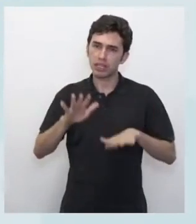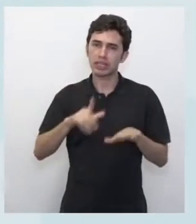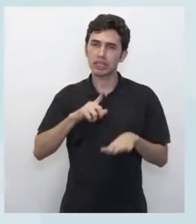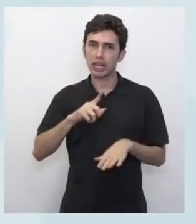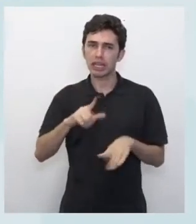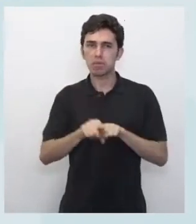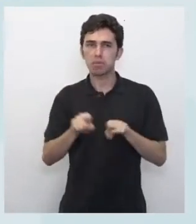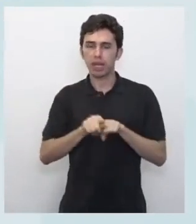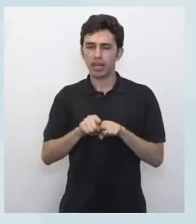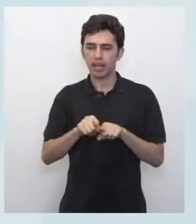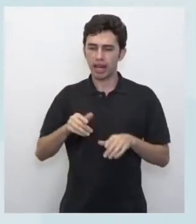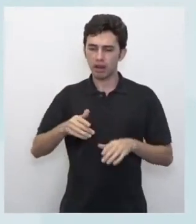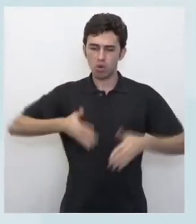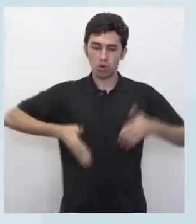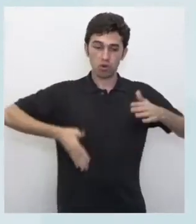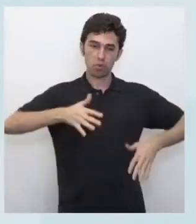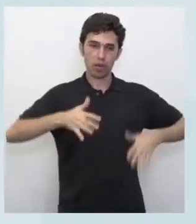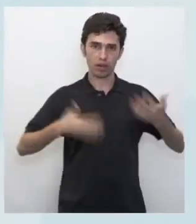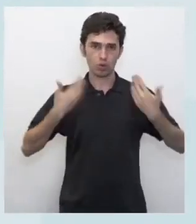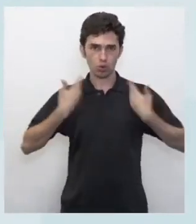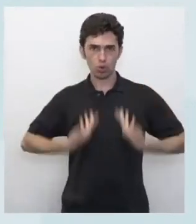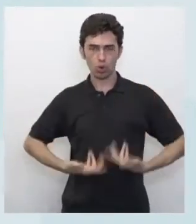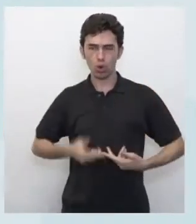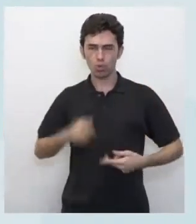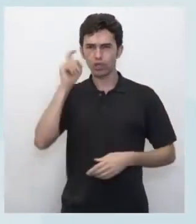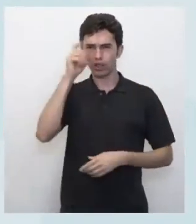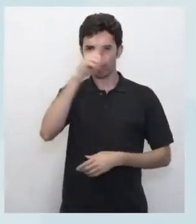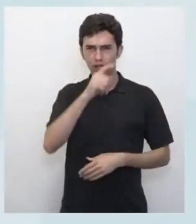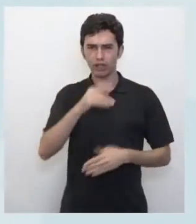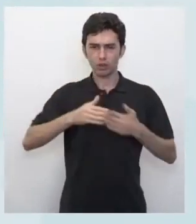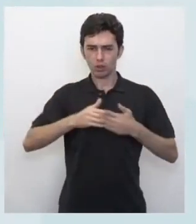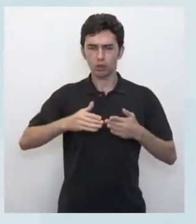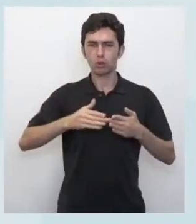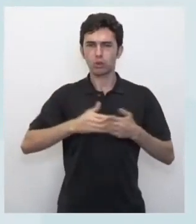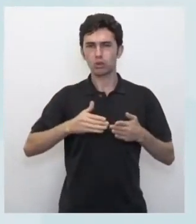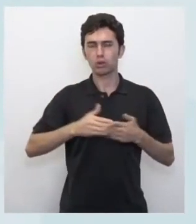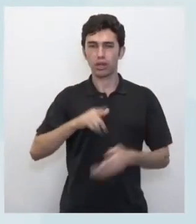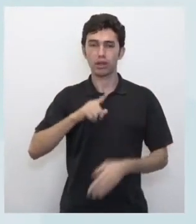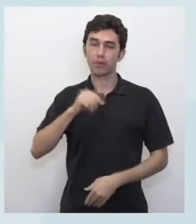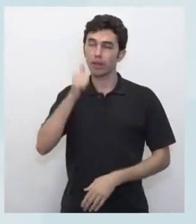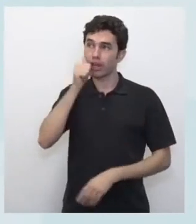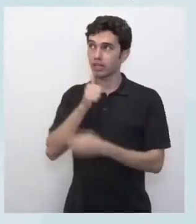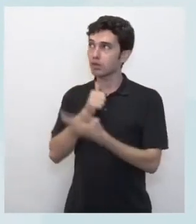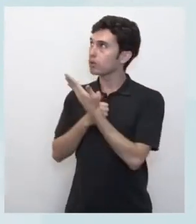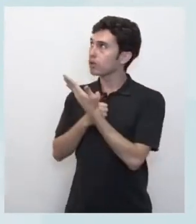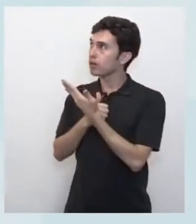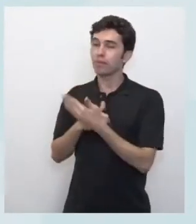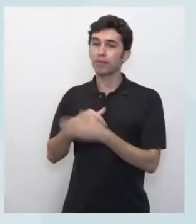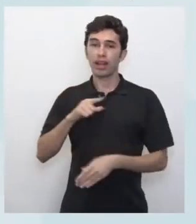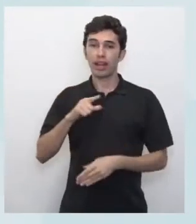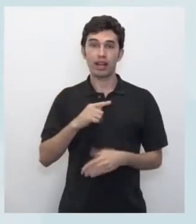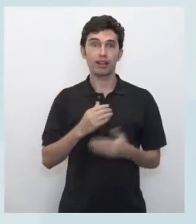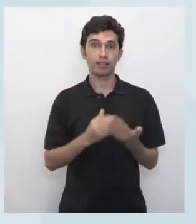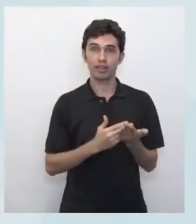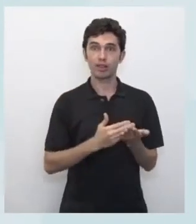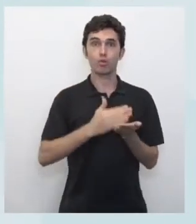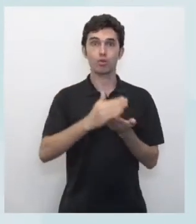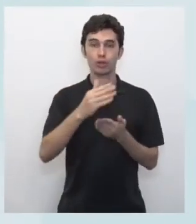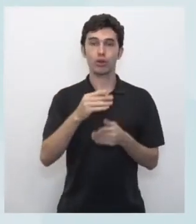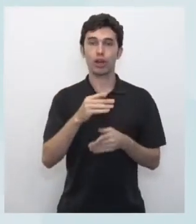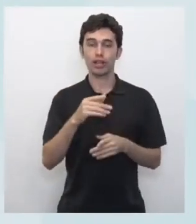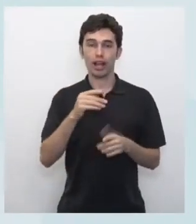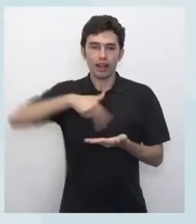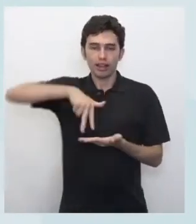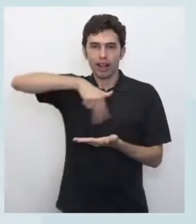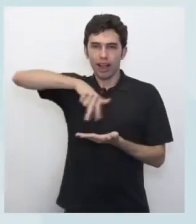dificuldade motora. Então, a Mary Wigman, ela é uma grande precursora aí da dança-terapia, tá? Então, a dança-terapia, tanto na